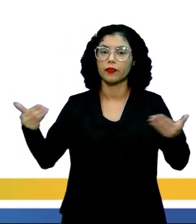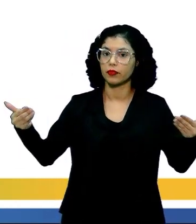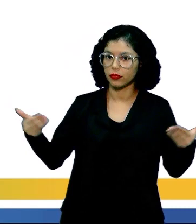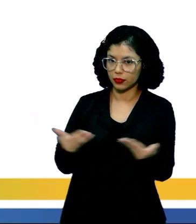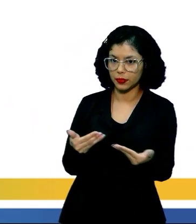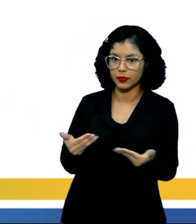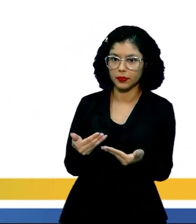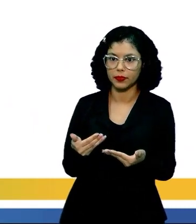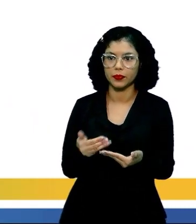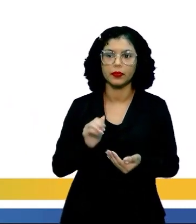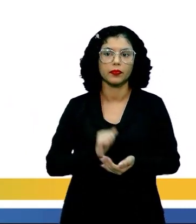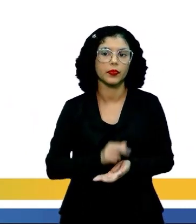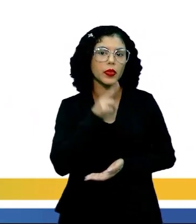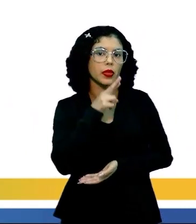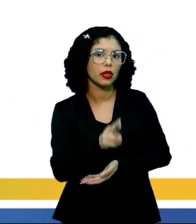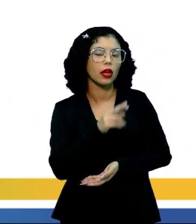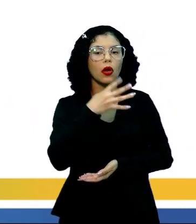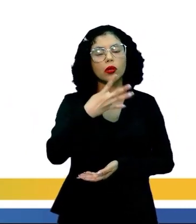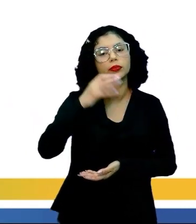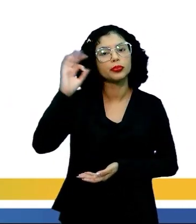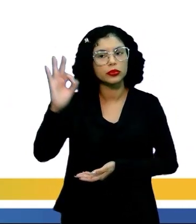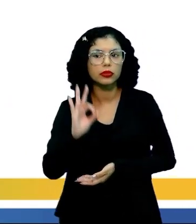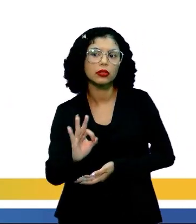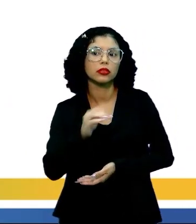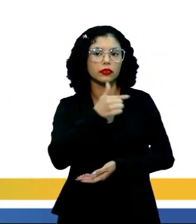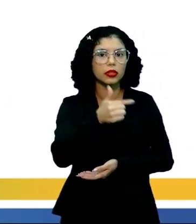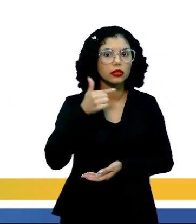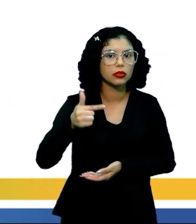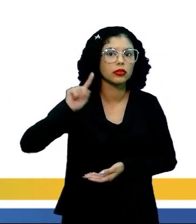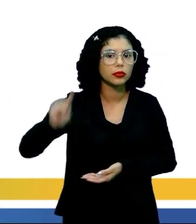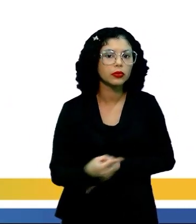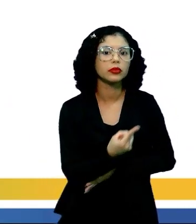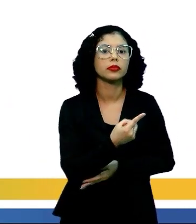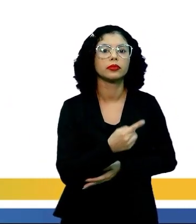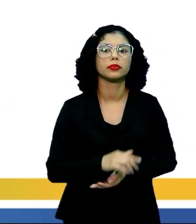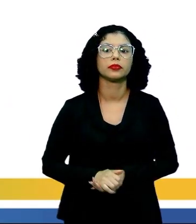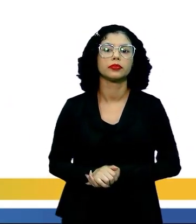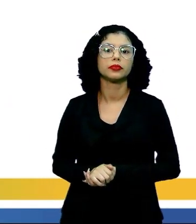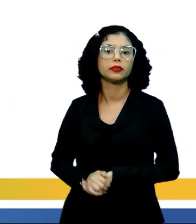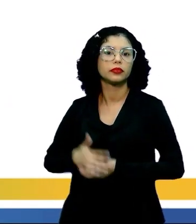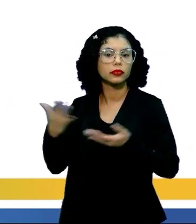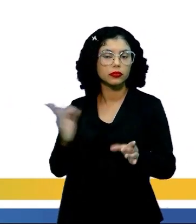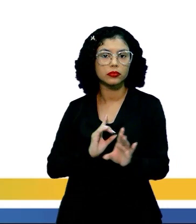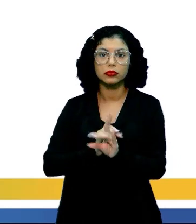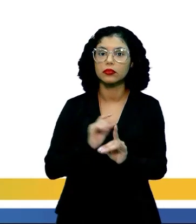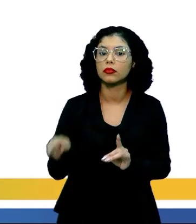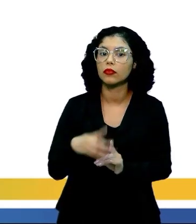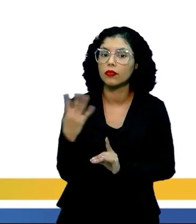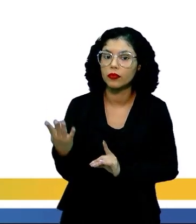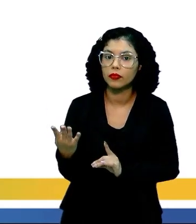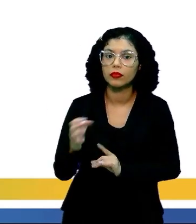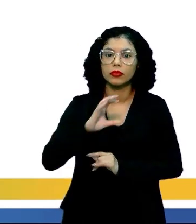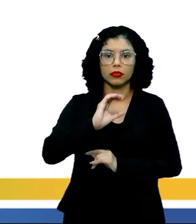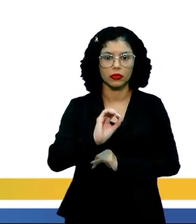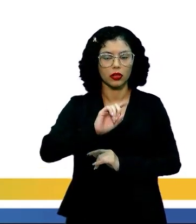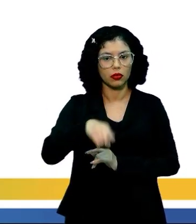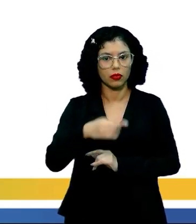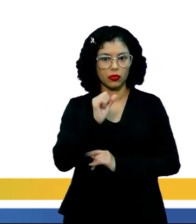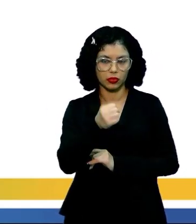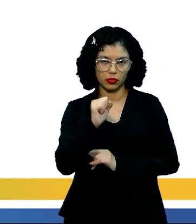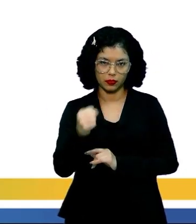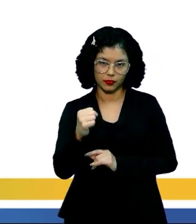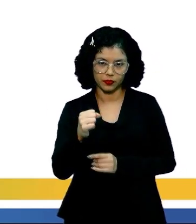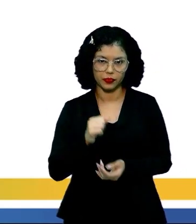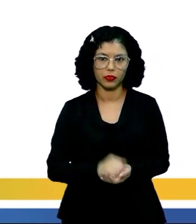brinquedos. Agora, calculando 4% de 22.000, eu vou encontrar